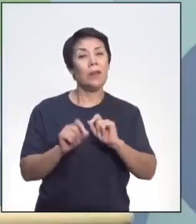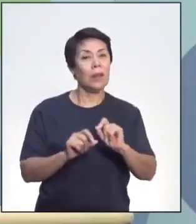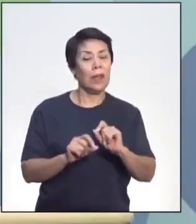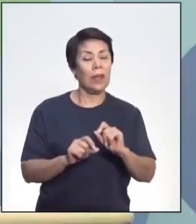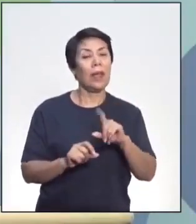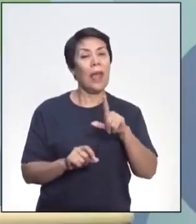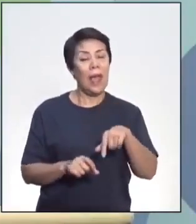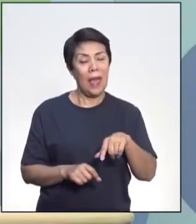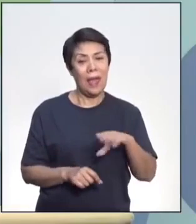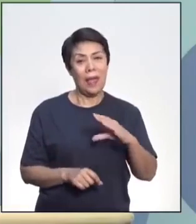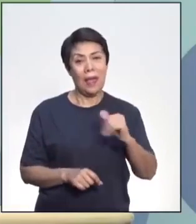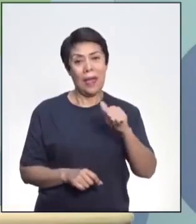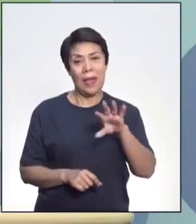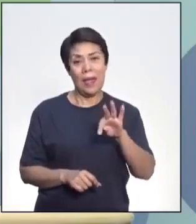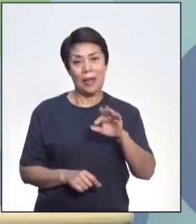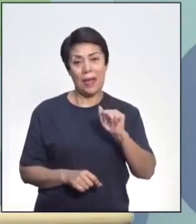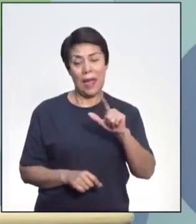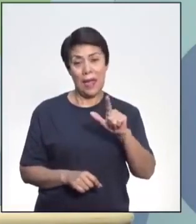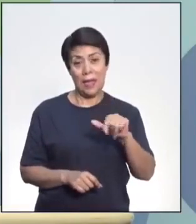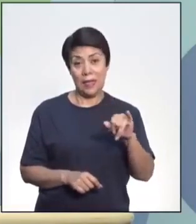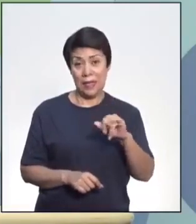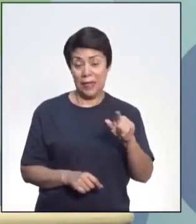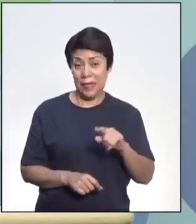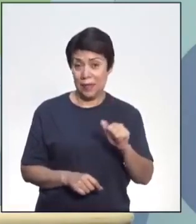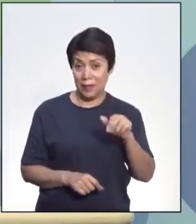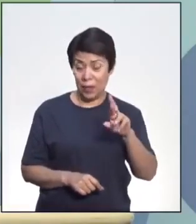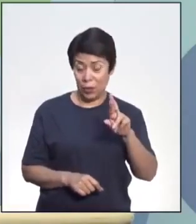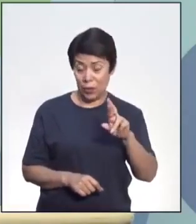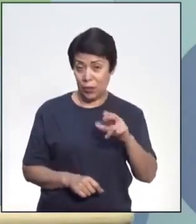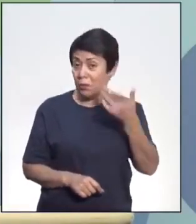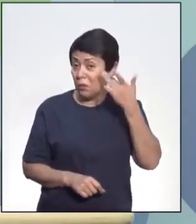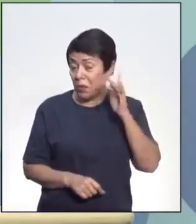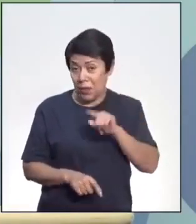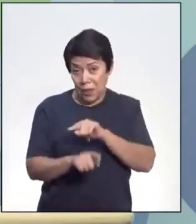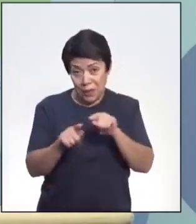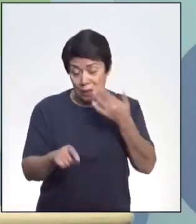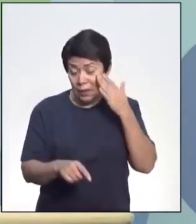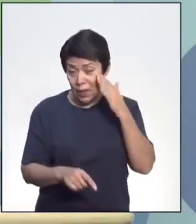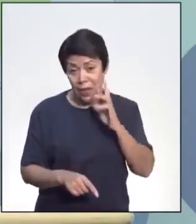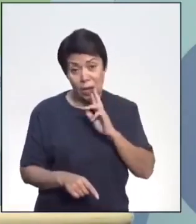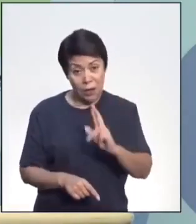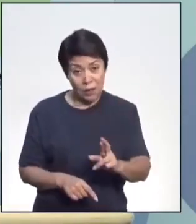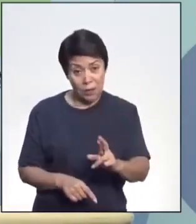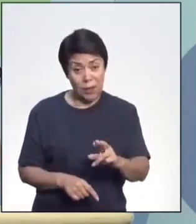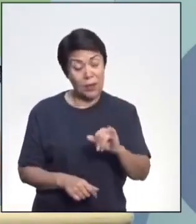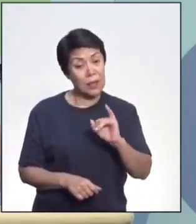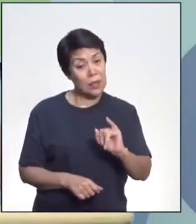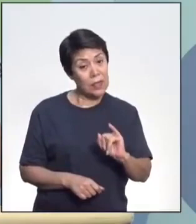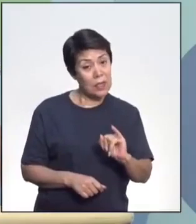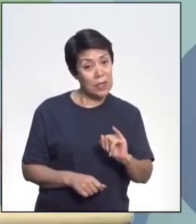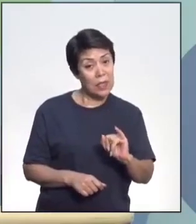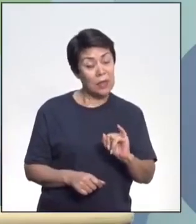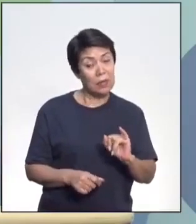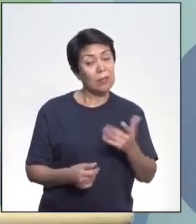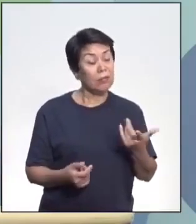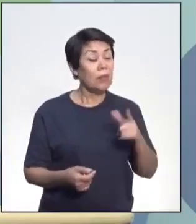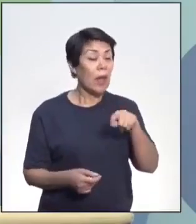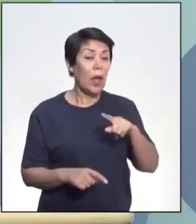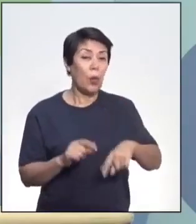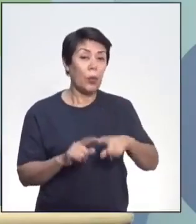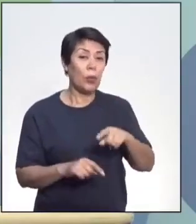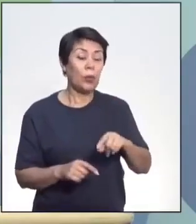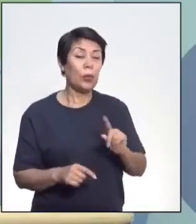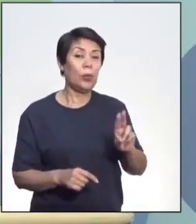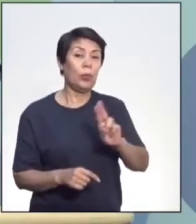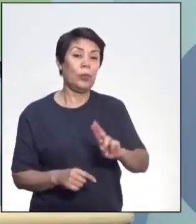do catalisador, né? Porque eu não sei se ficou subentendido para eles a resposta do sim associado ao catalisador, não sei.